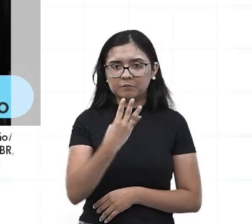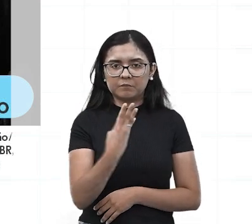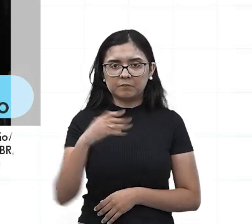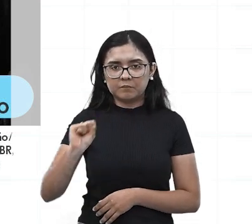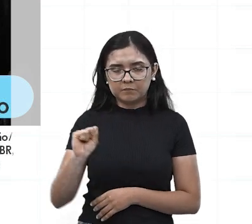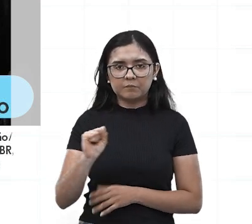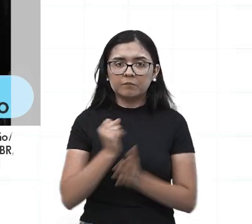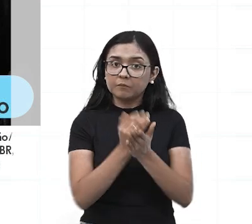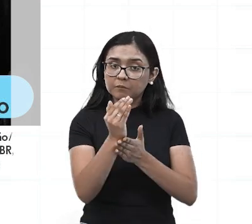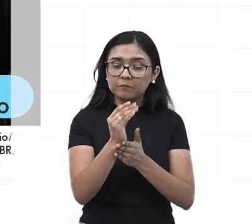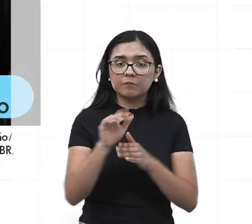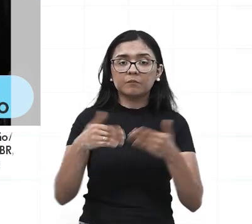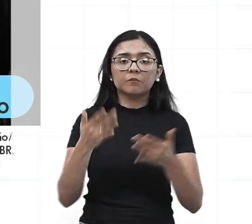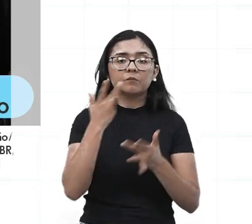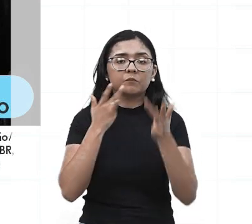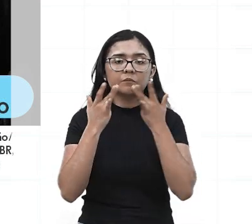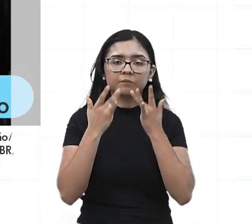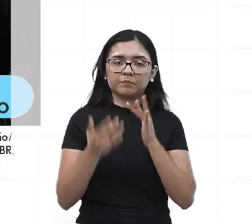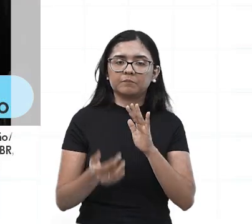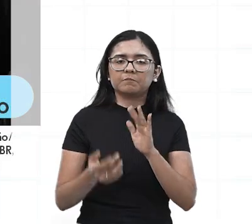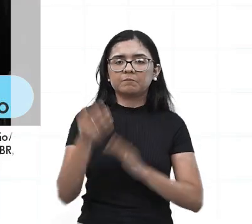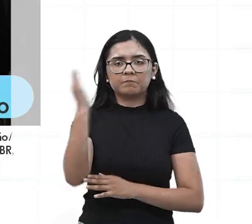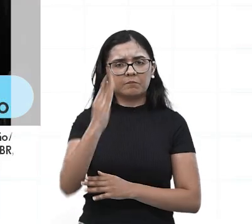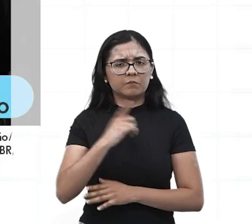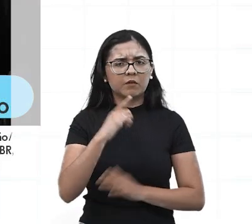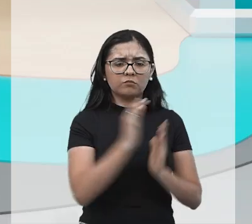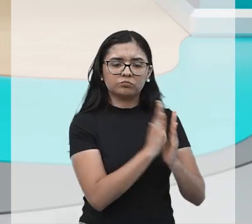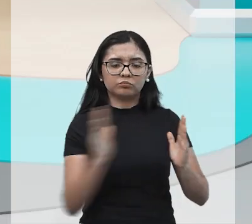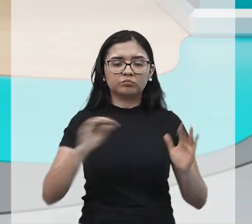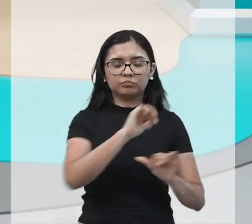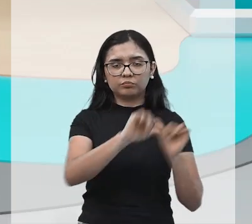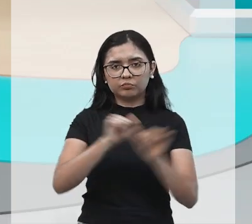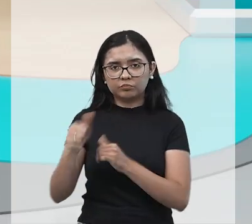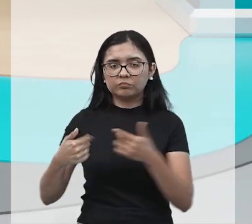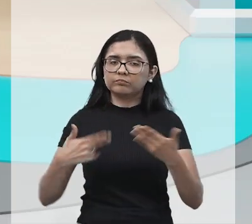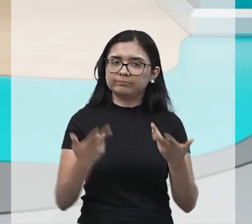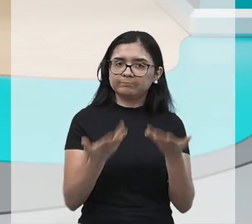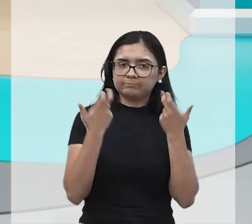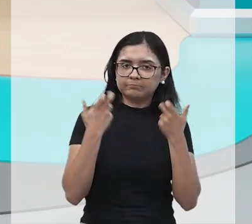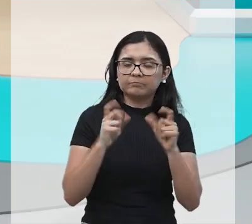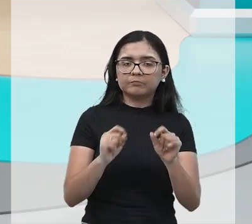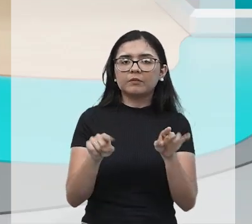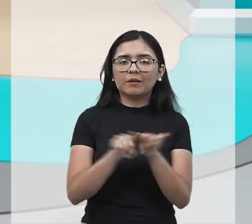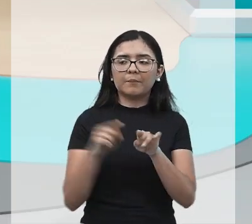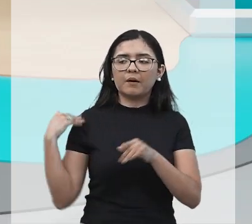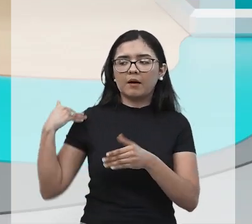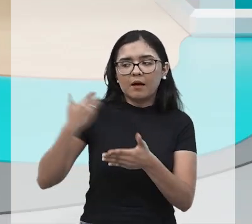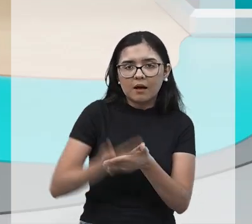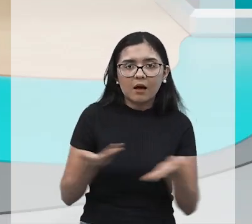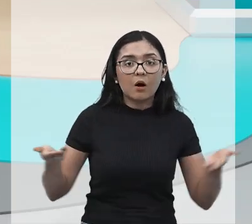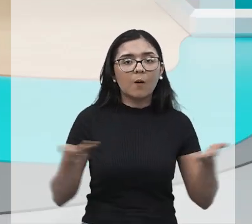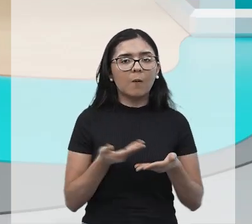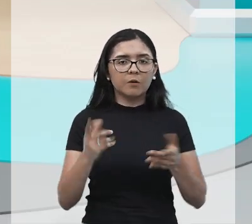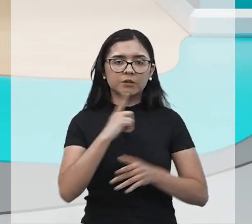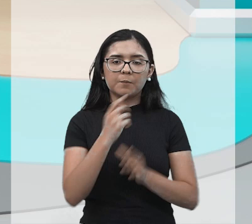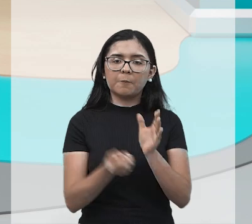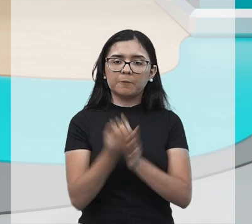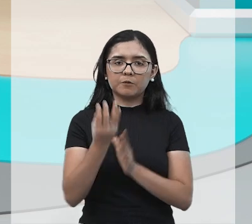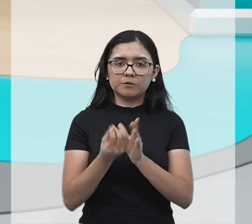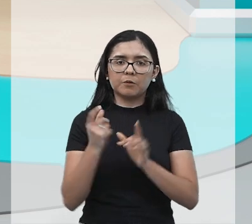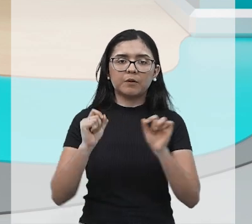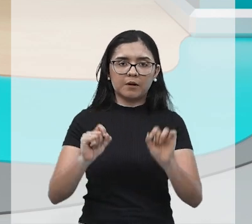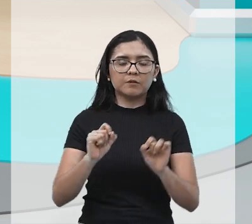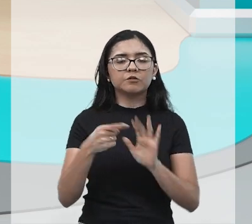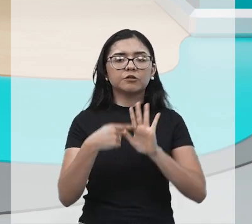que o teatro brasileiro ele passou por esse processo de transformação, né, até a gente chegar onde a gente tem uma produção